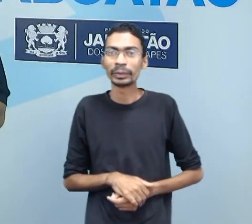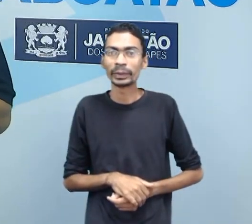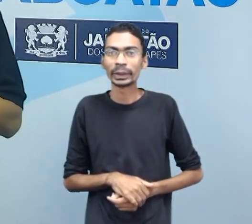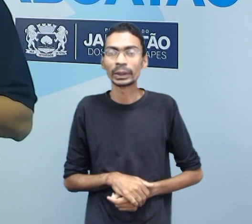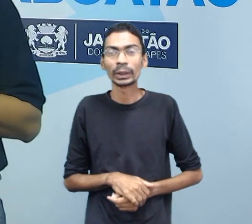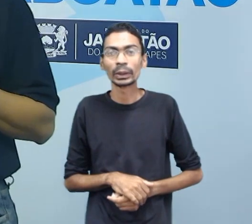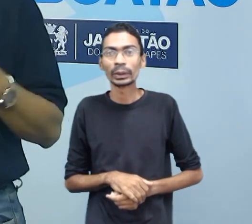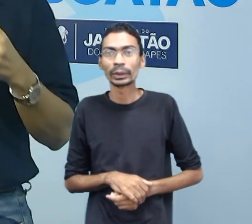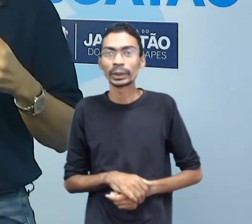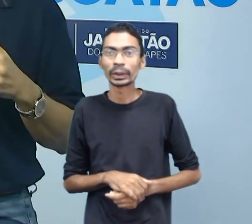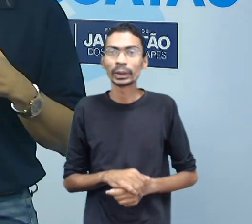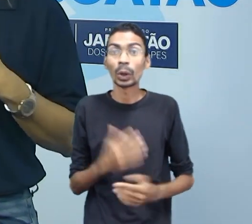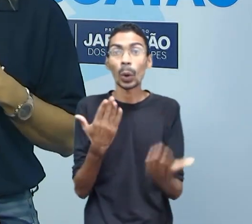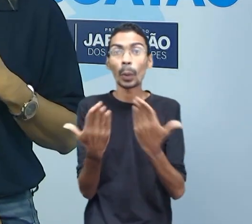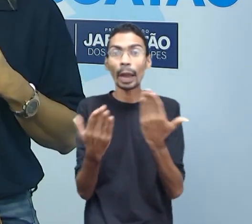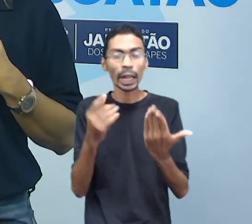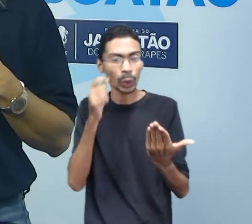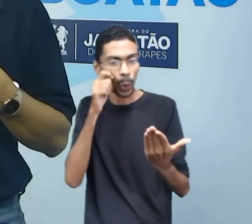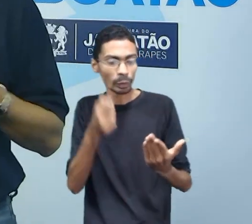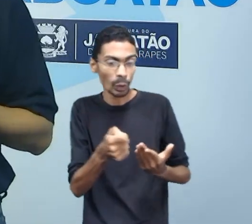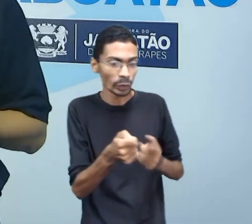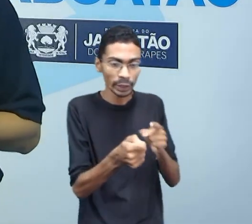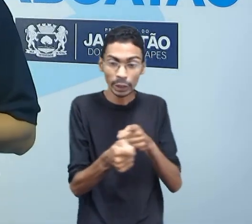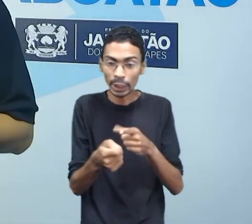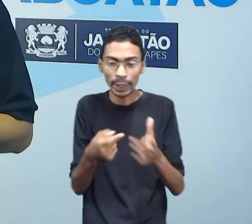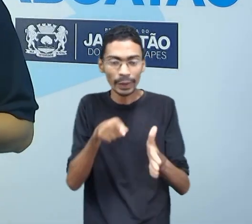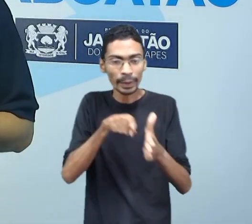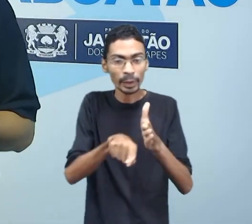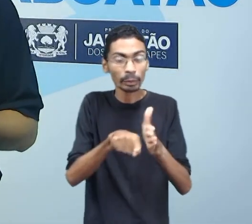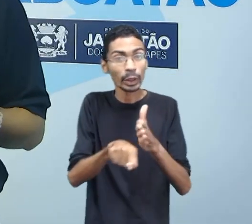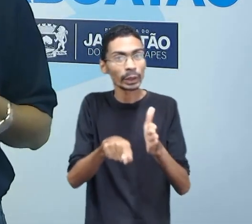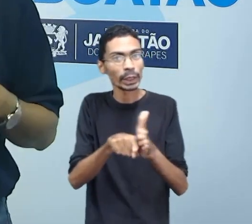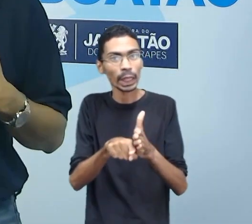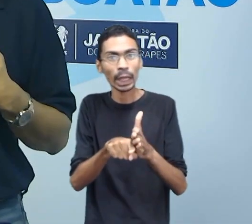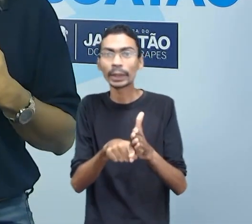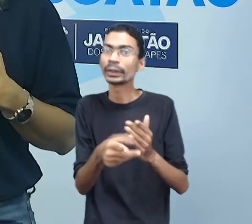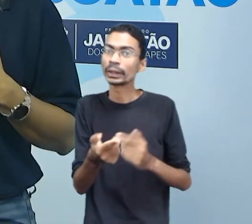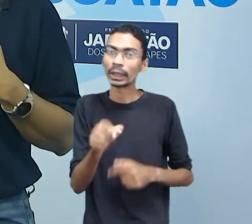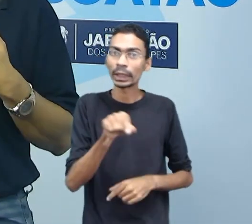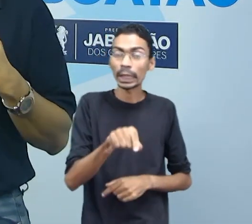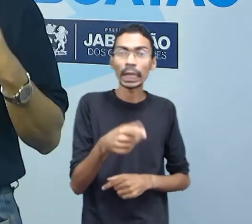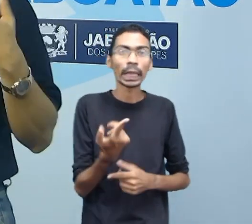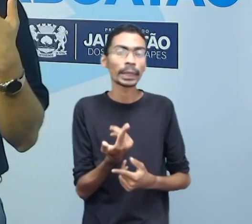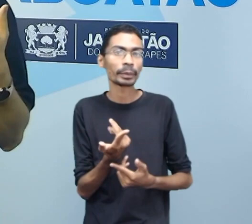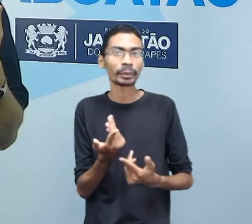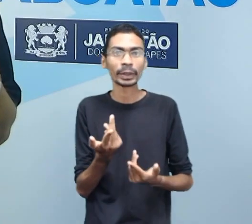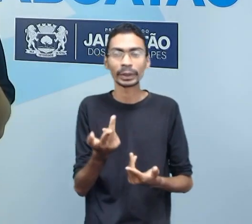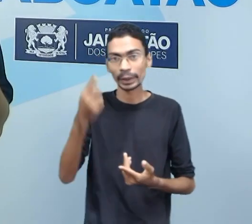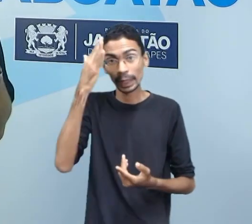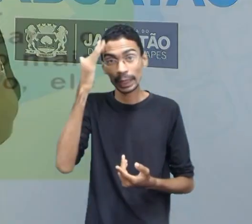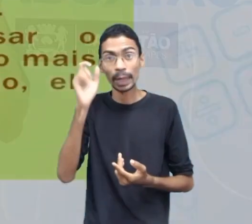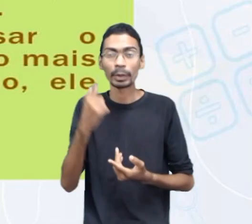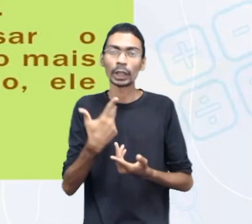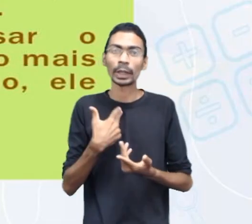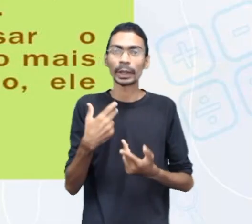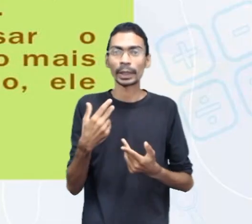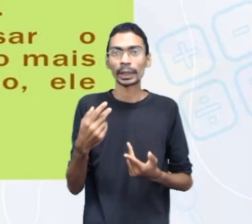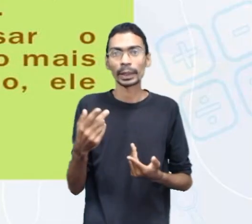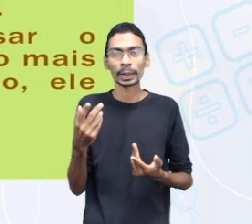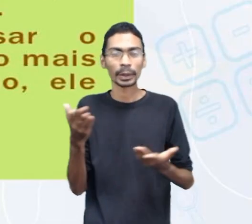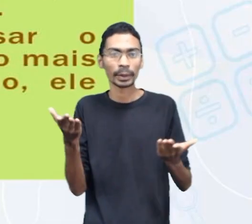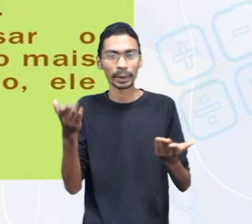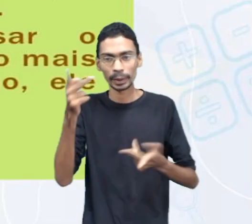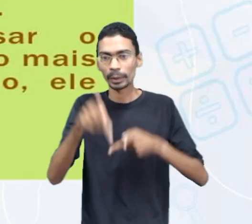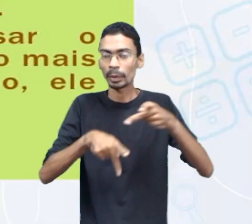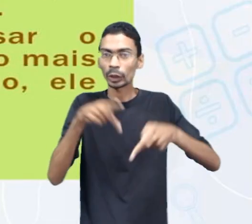é como um detetive seu papel é investigar esse passado para saber o que as pessoas do presente para que as